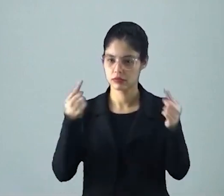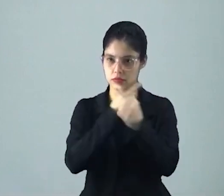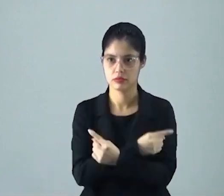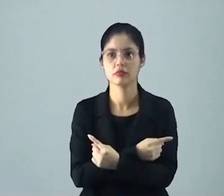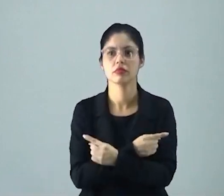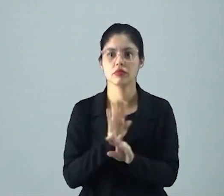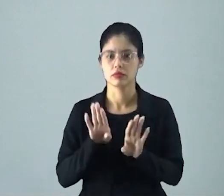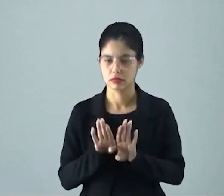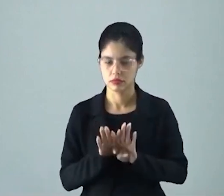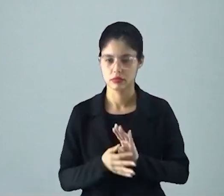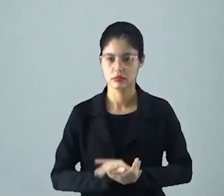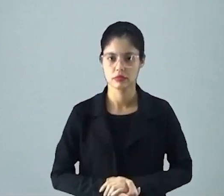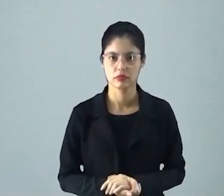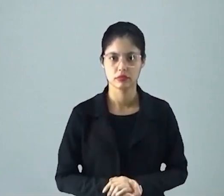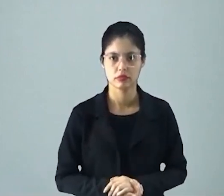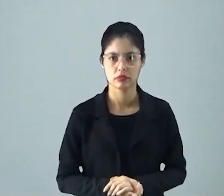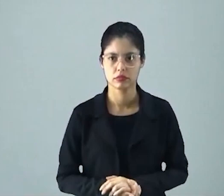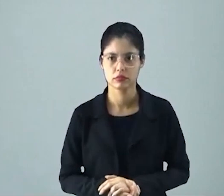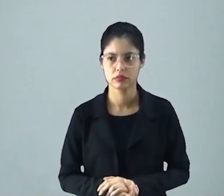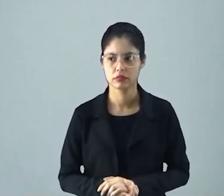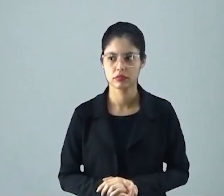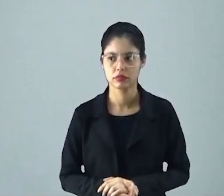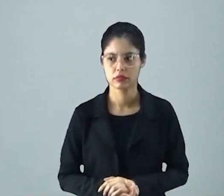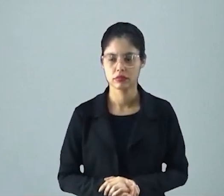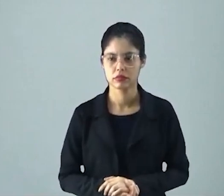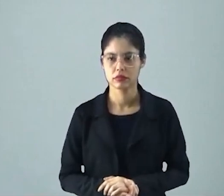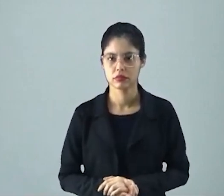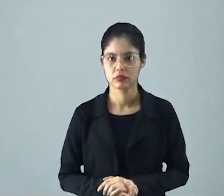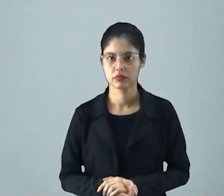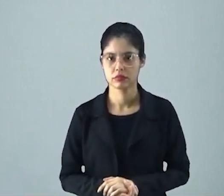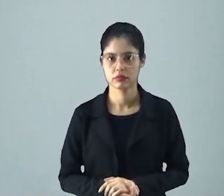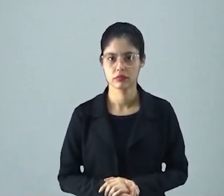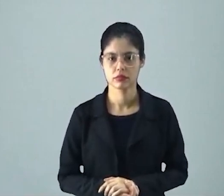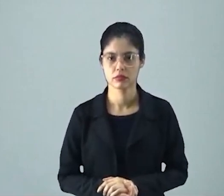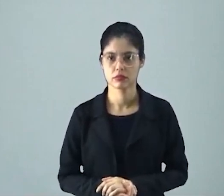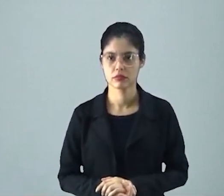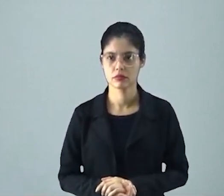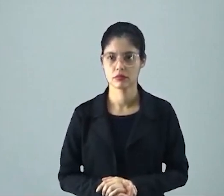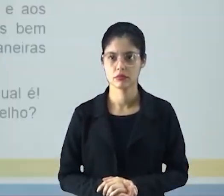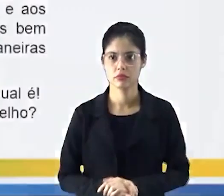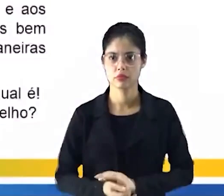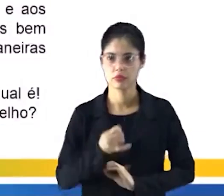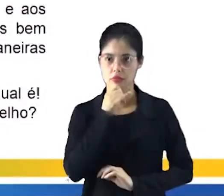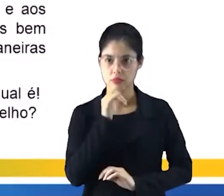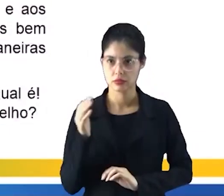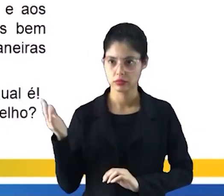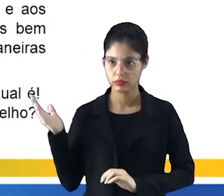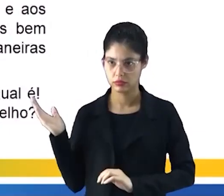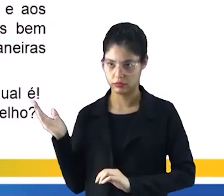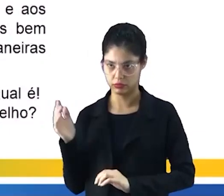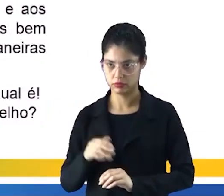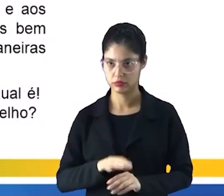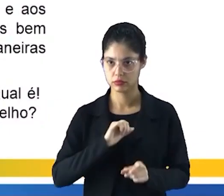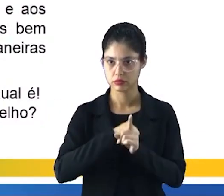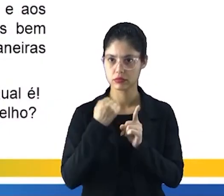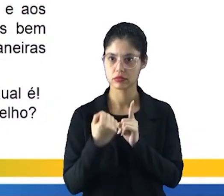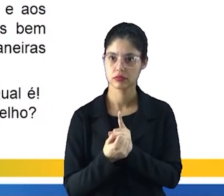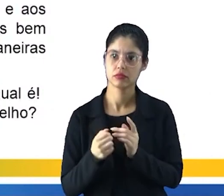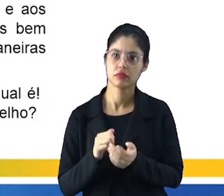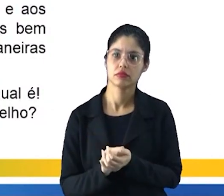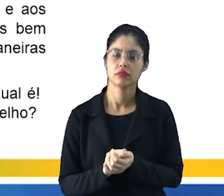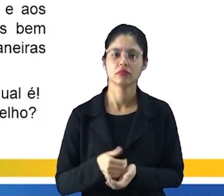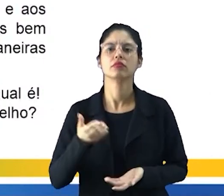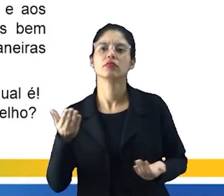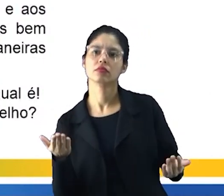vice-versa também, tá bom? Vamos lá? Vamos ver, nós temos aqui um exemplo, ó, de variação social. E